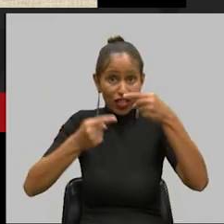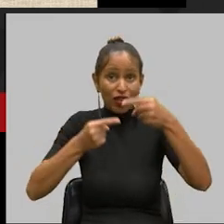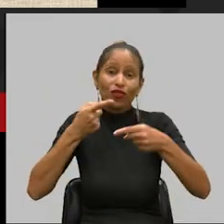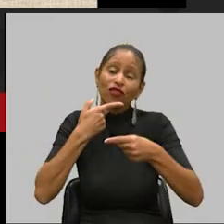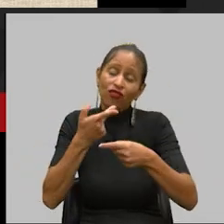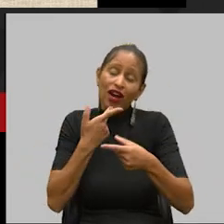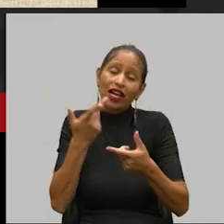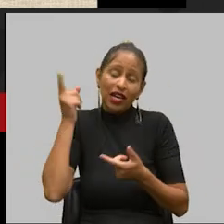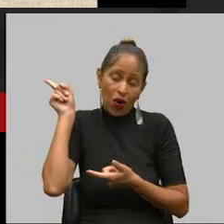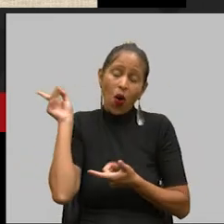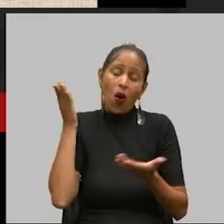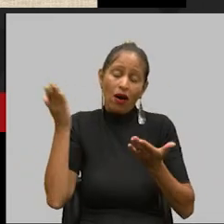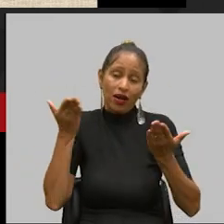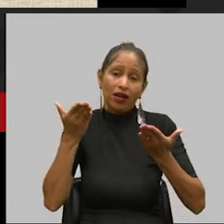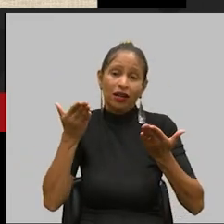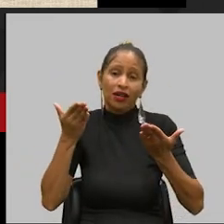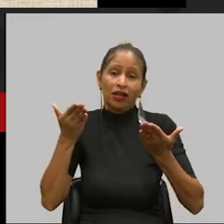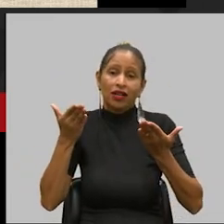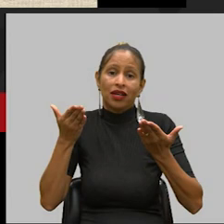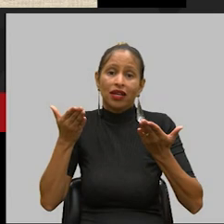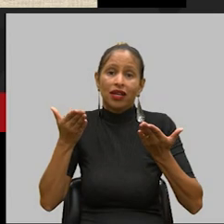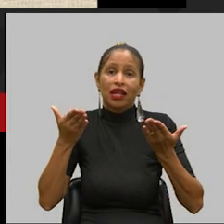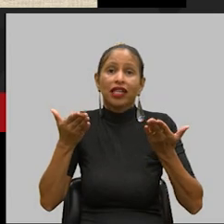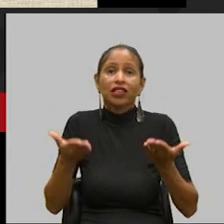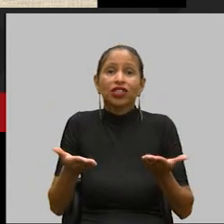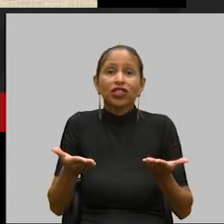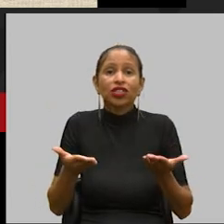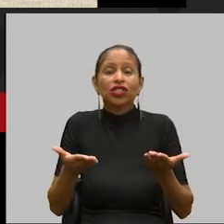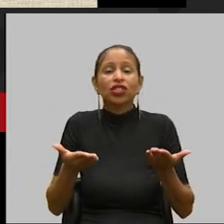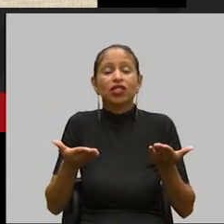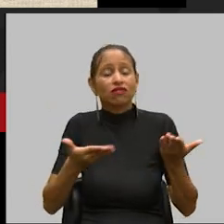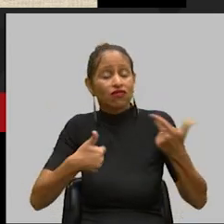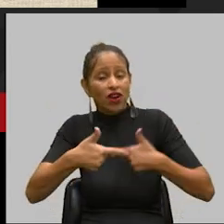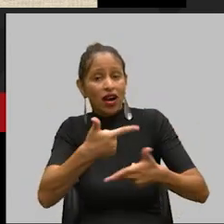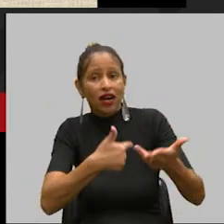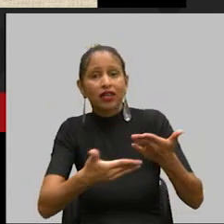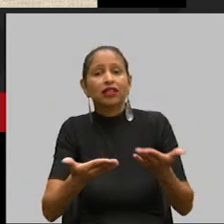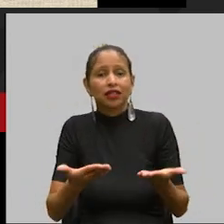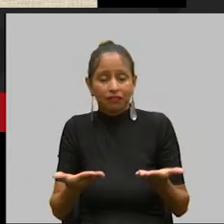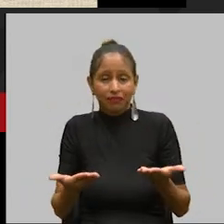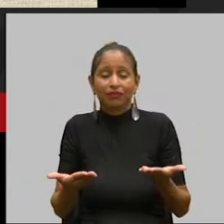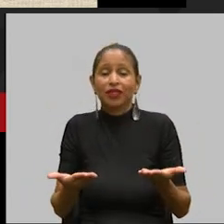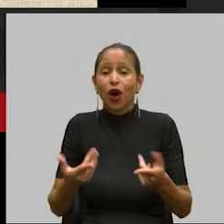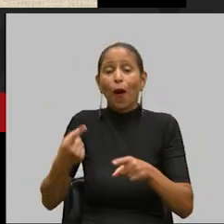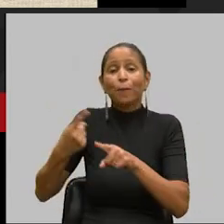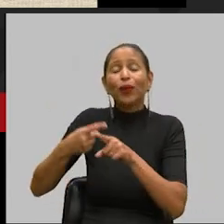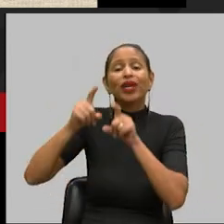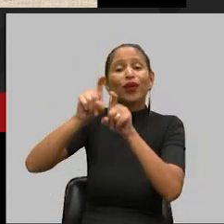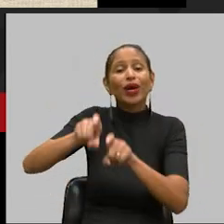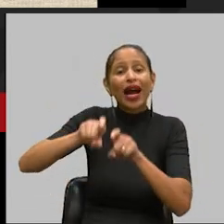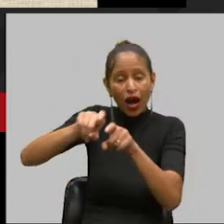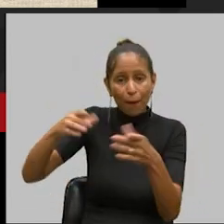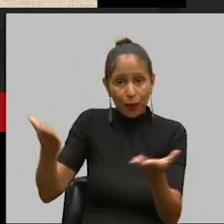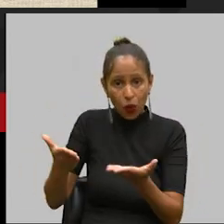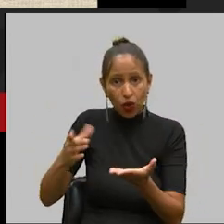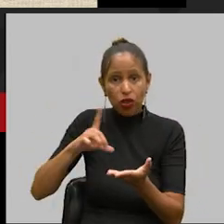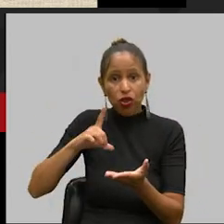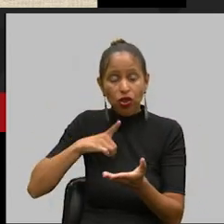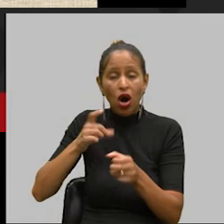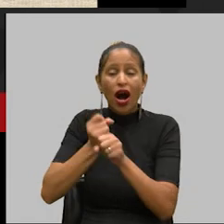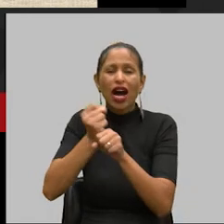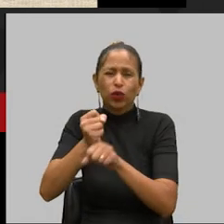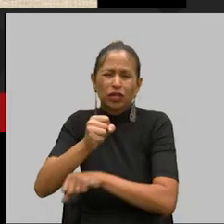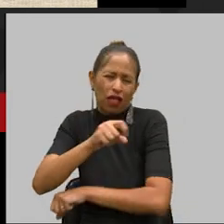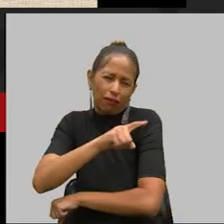falar com vocês da oferta de níveis e modalidades né porque no campo hoje nós temos só os anos